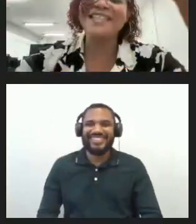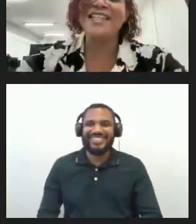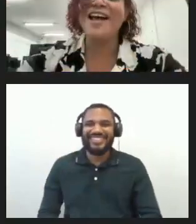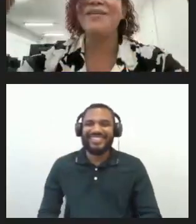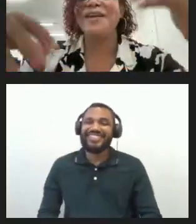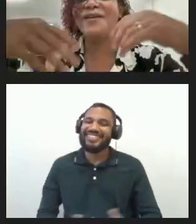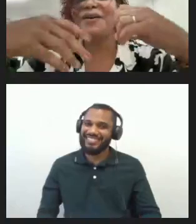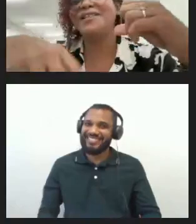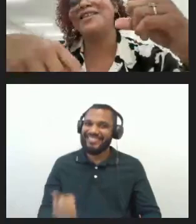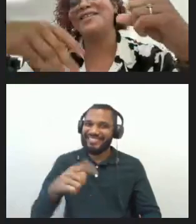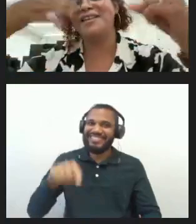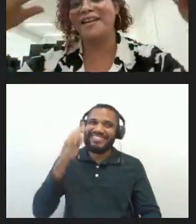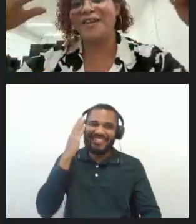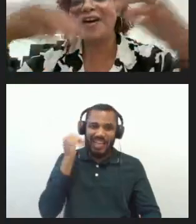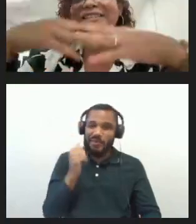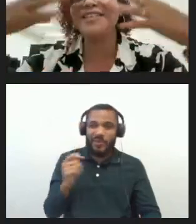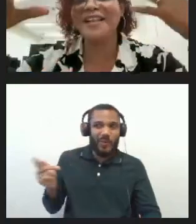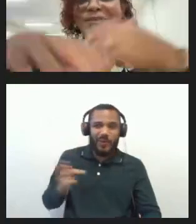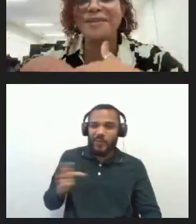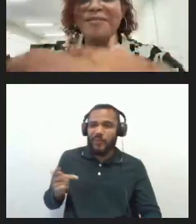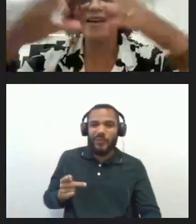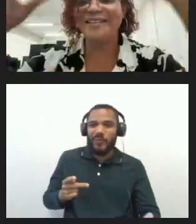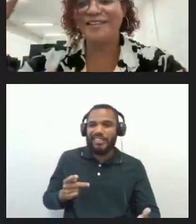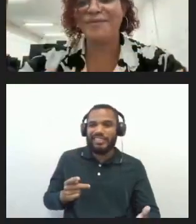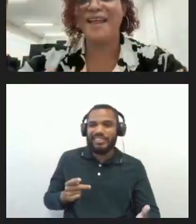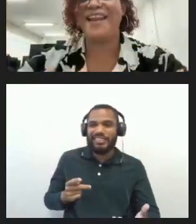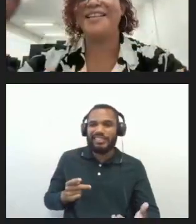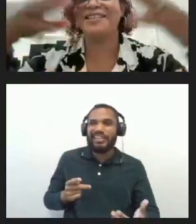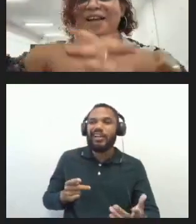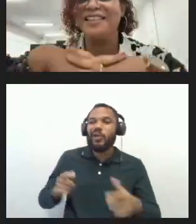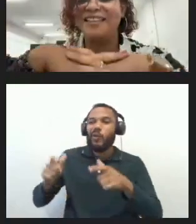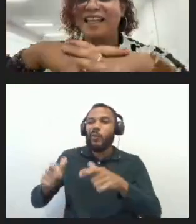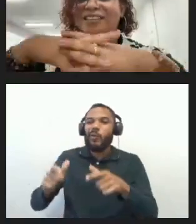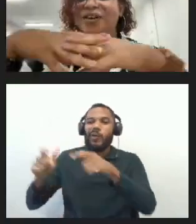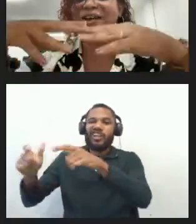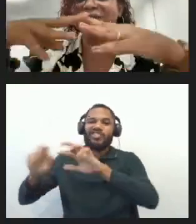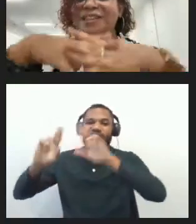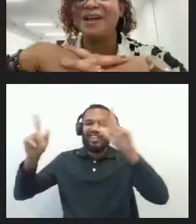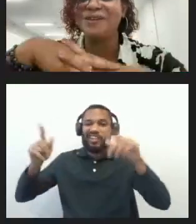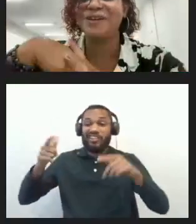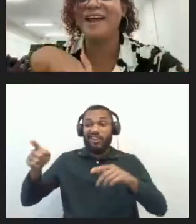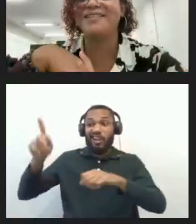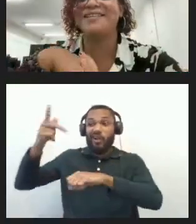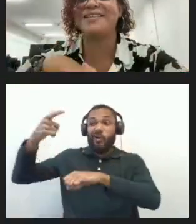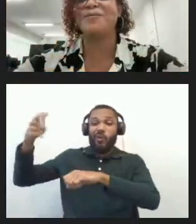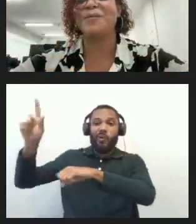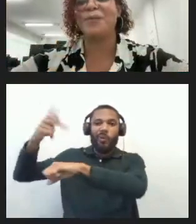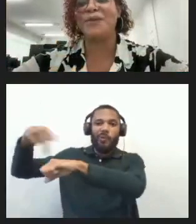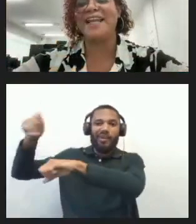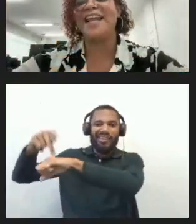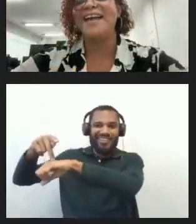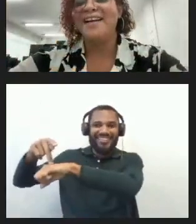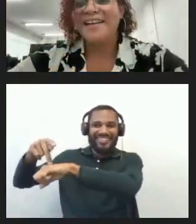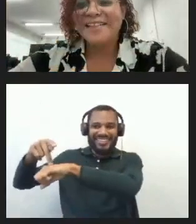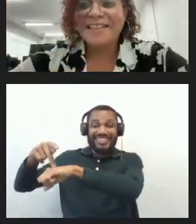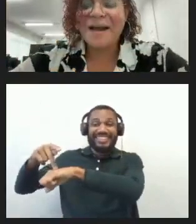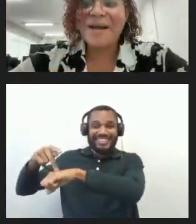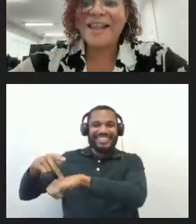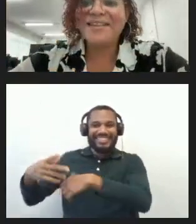Como vocês sabem, eu e Rosa, nós estamos em países diferentes, então a gente tentou ajustar os horários aqui para